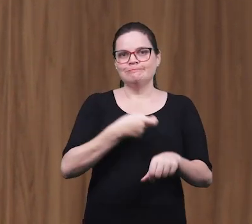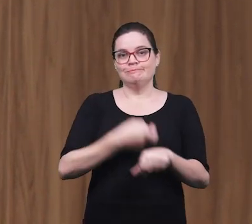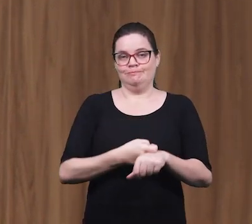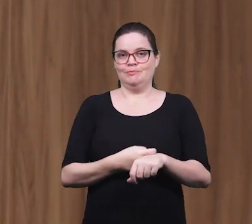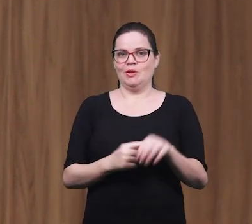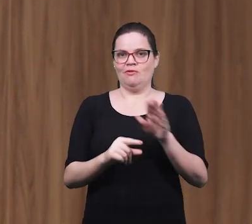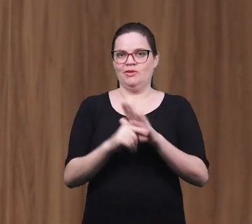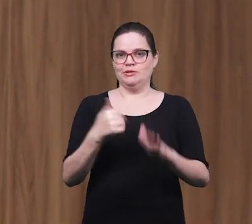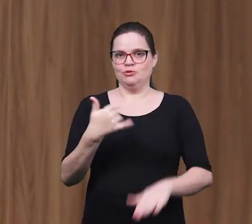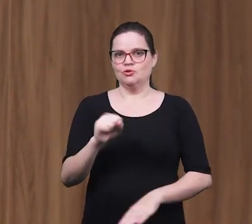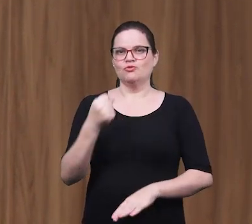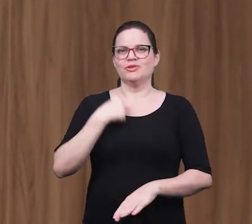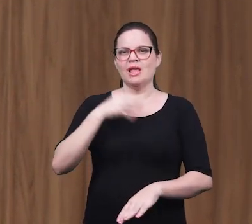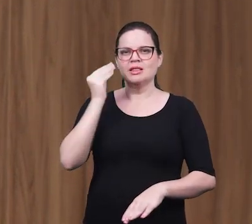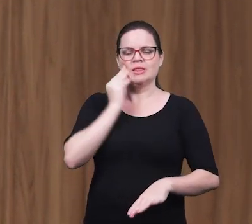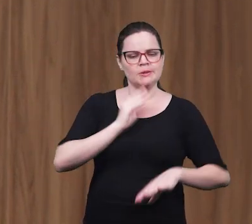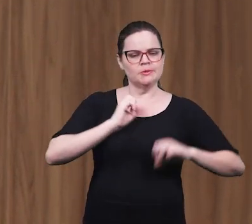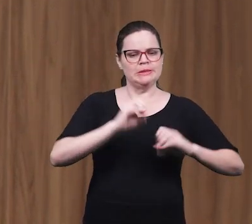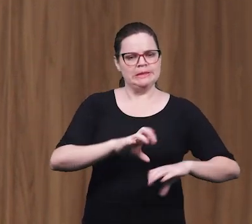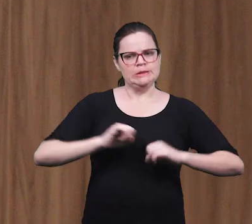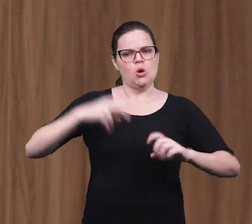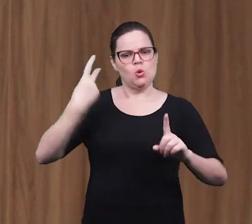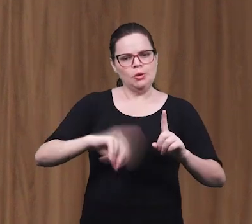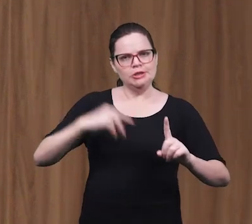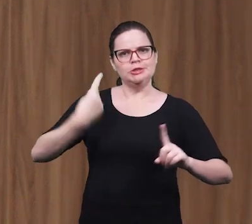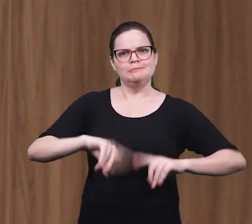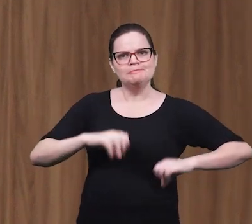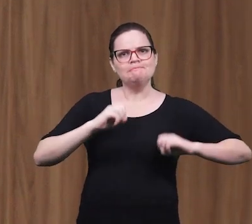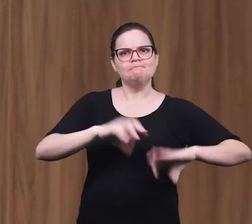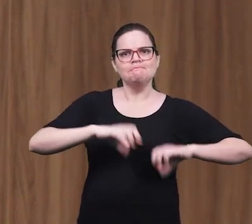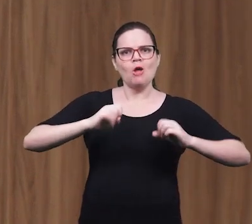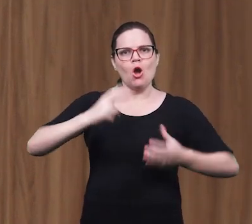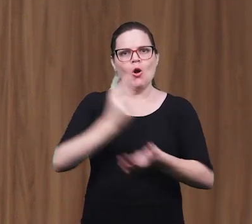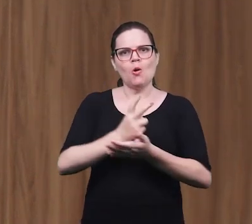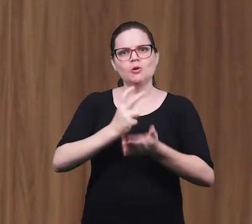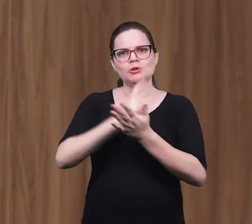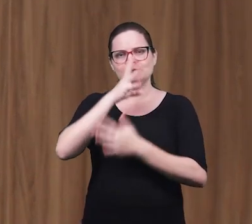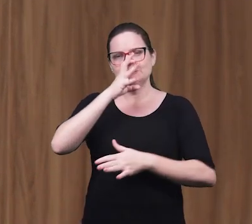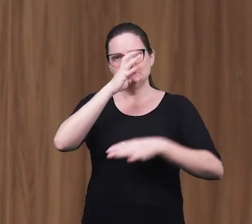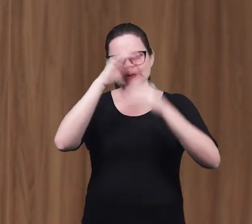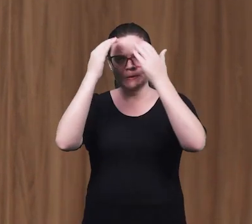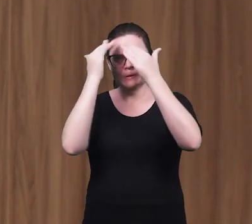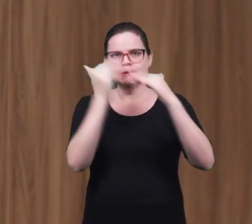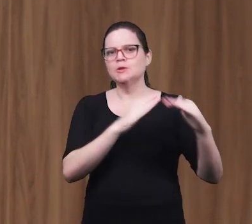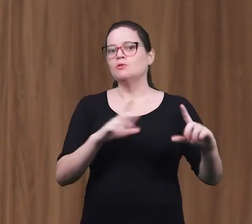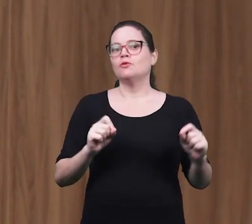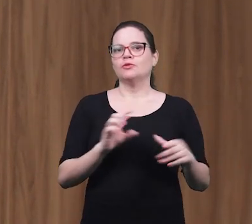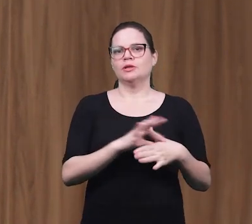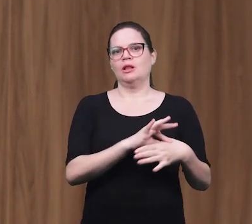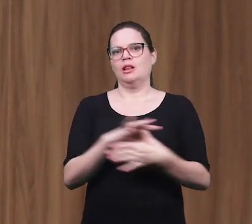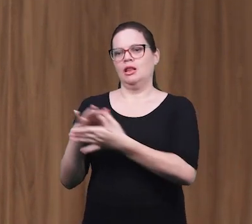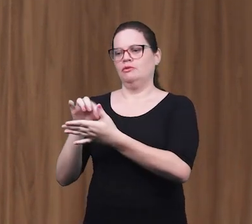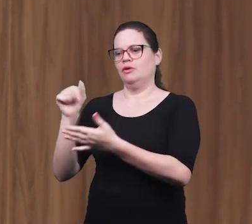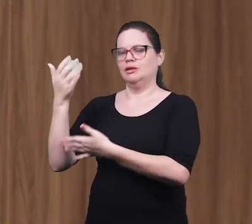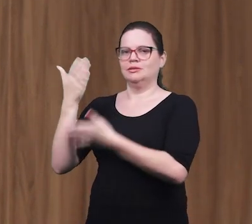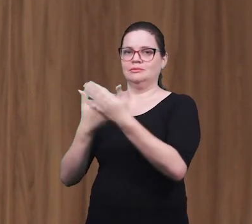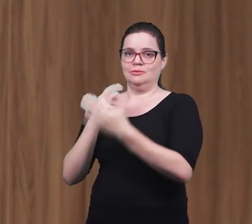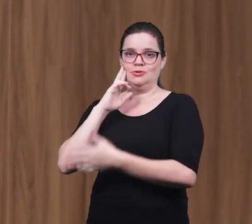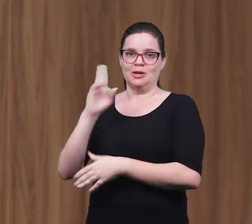você tentou, ensinou, mas ele continua. A única coisa que eu posso fazer é o seguinte: é levar ele diante do